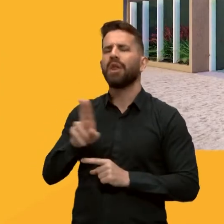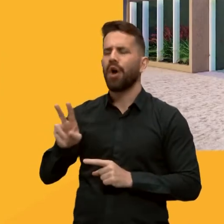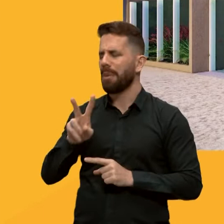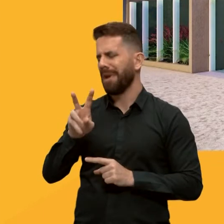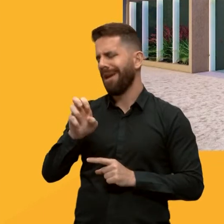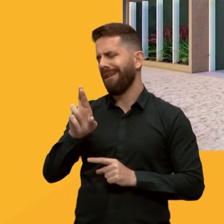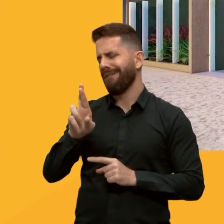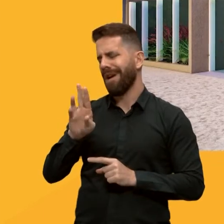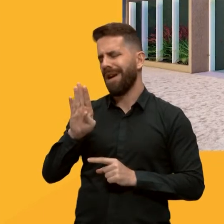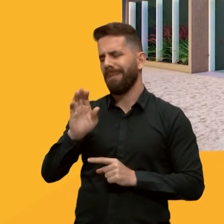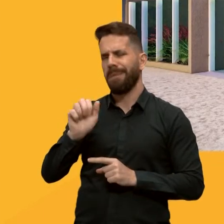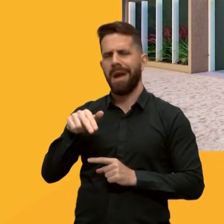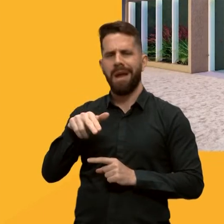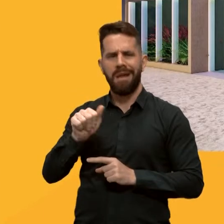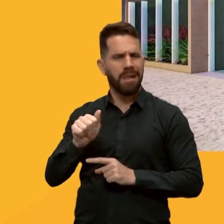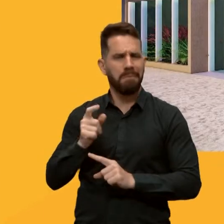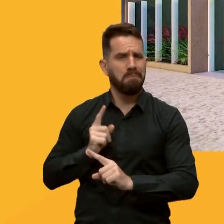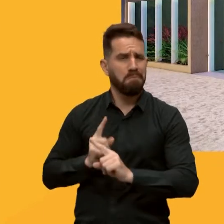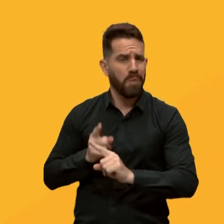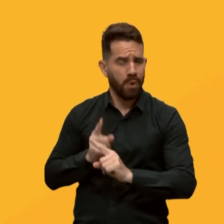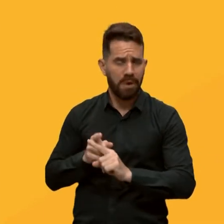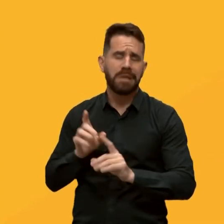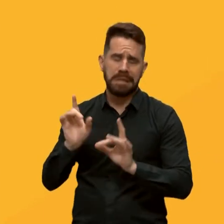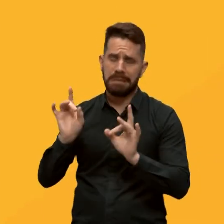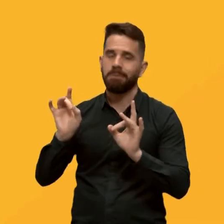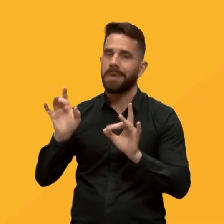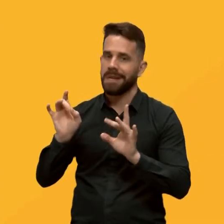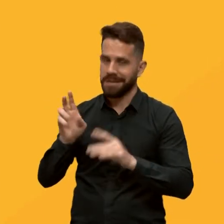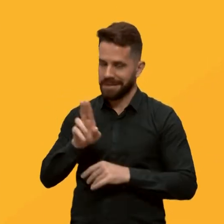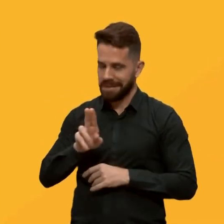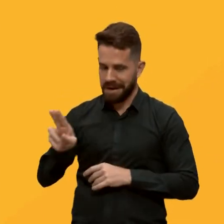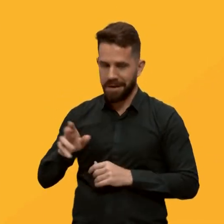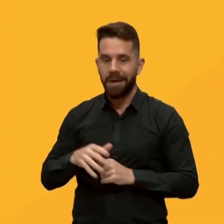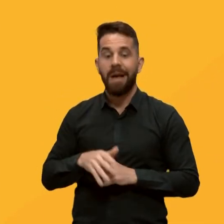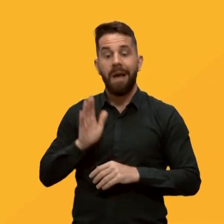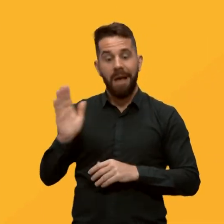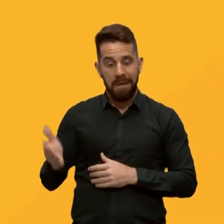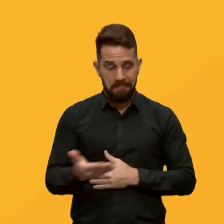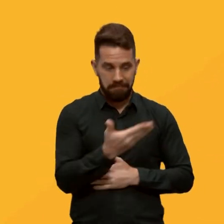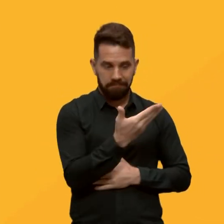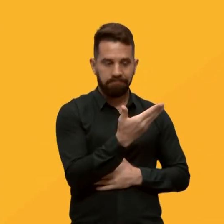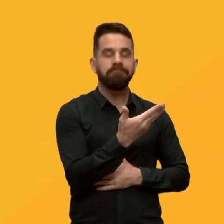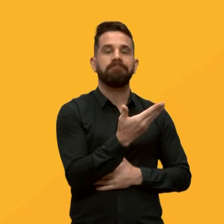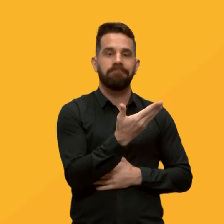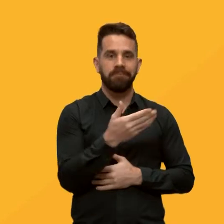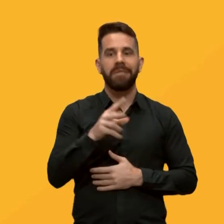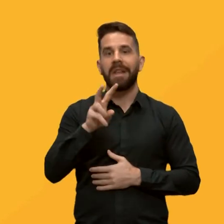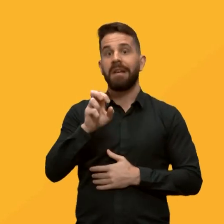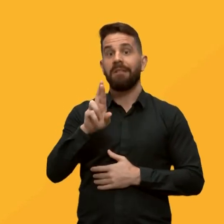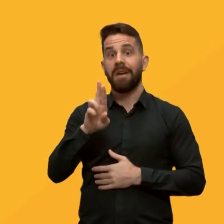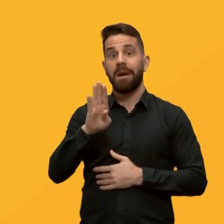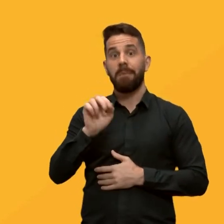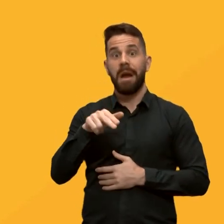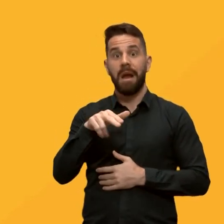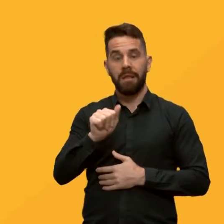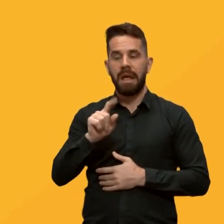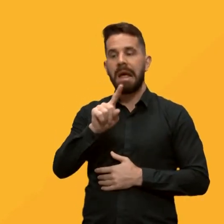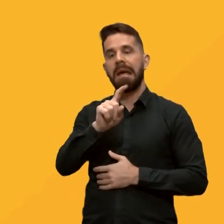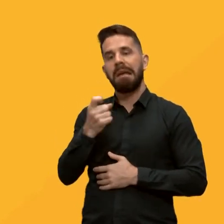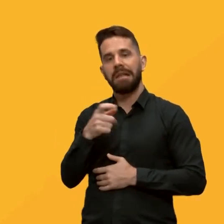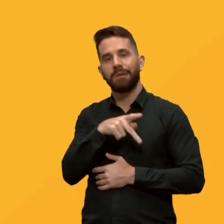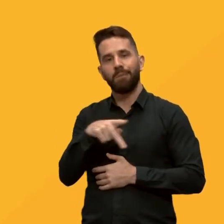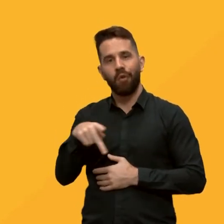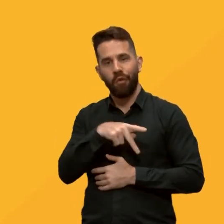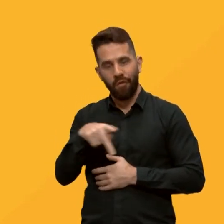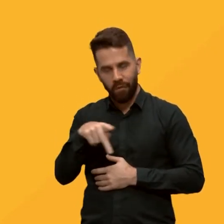foi escolhido por unanimidade. Ele faz referência à Verbena Lisita, ex-professora da Faculdade